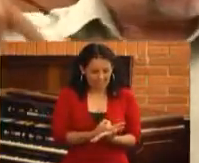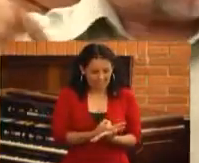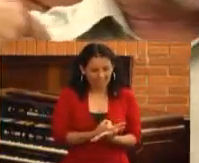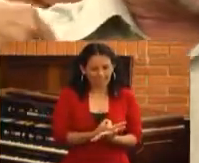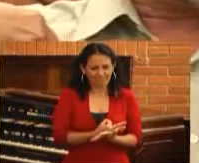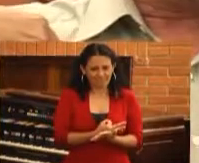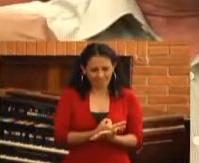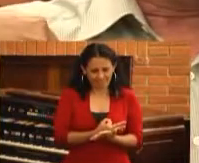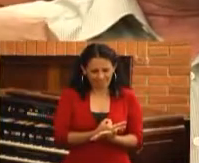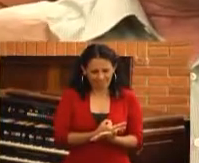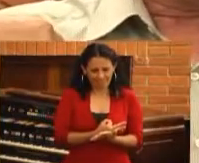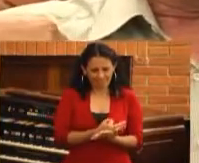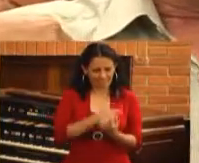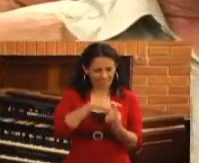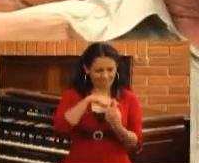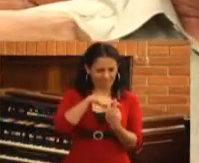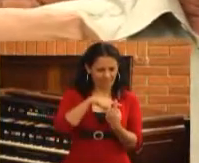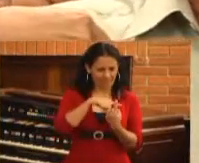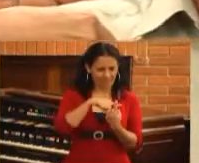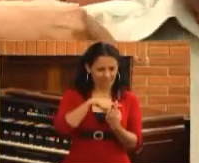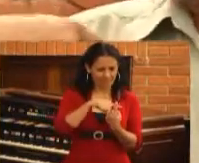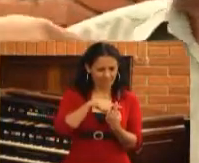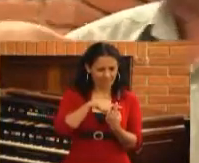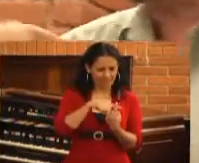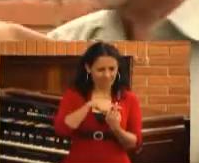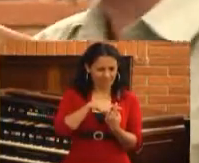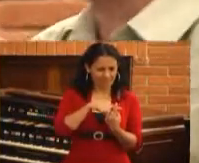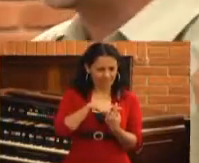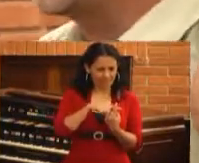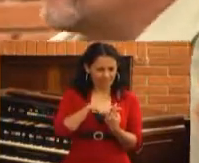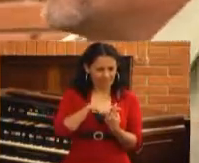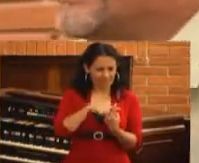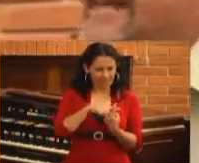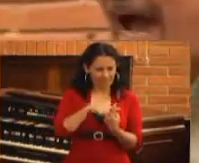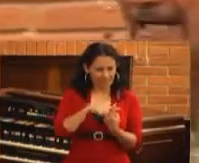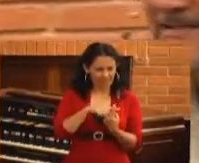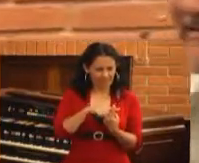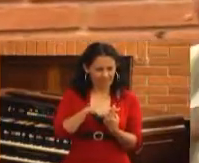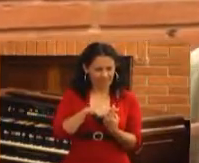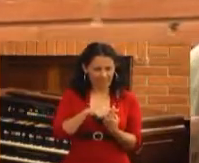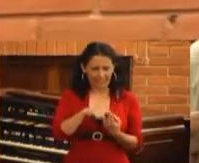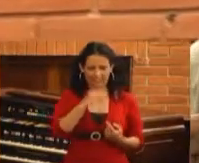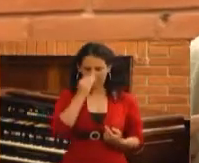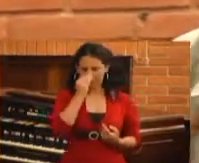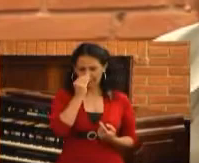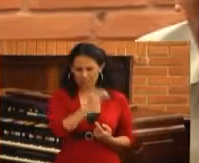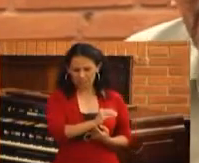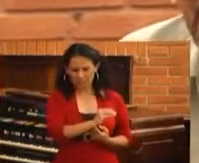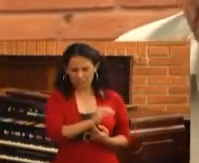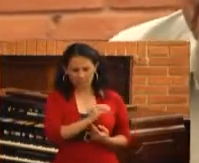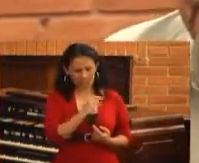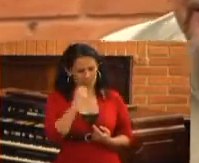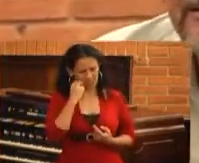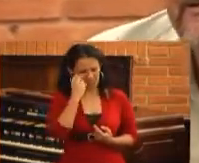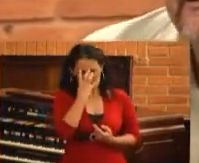de suportar a cruz, não fazendo caso da ignomínia, da vergonha.